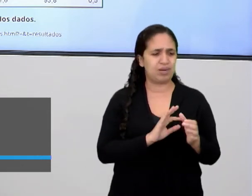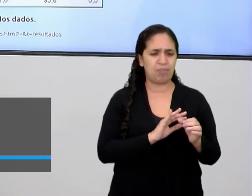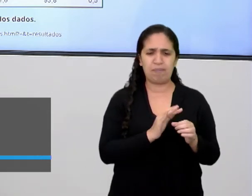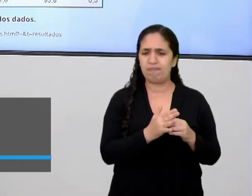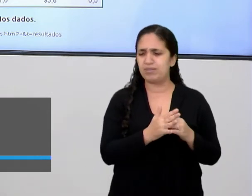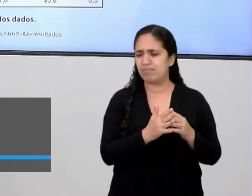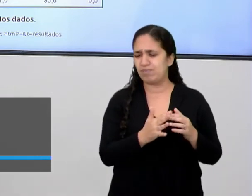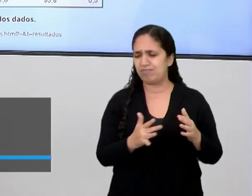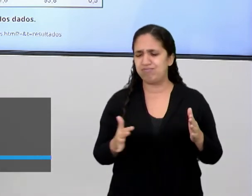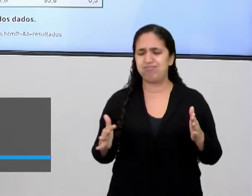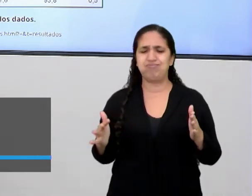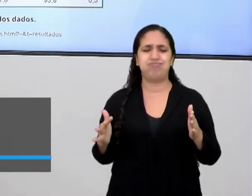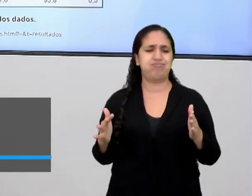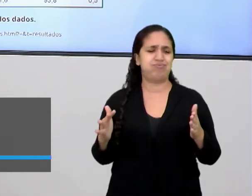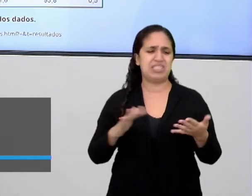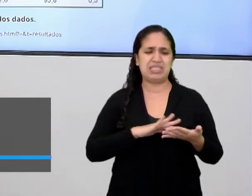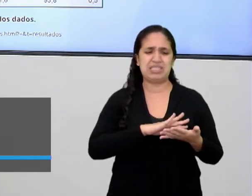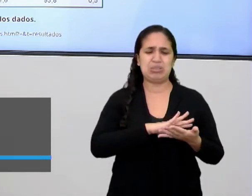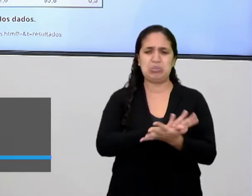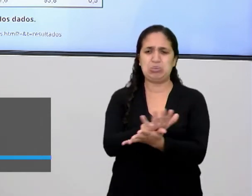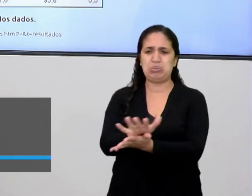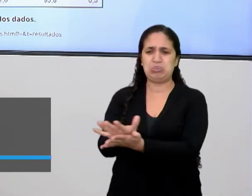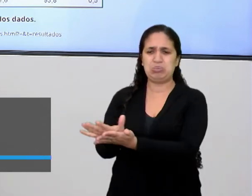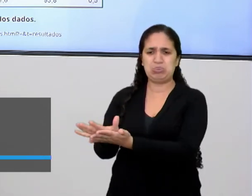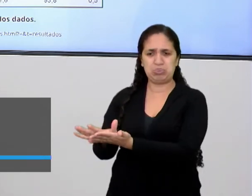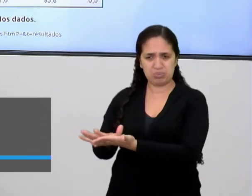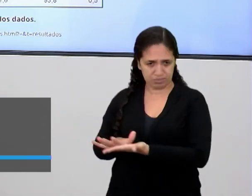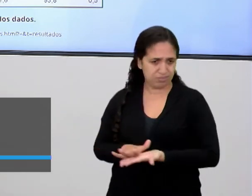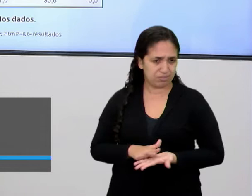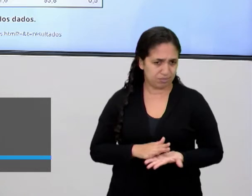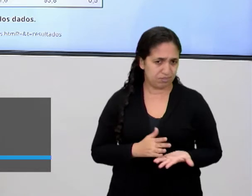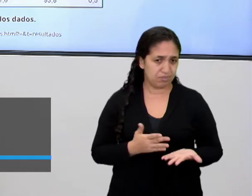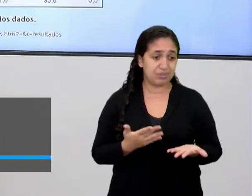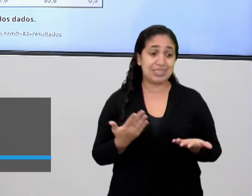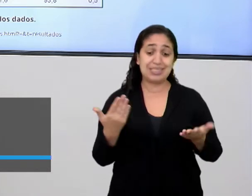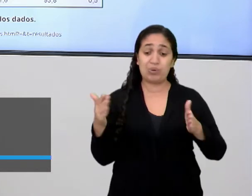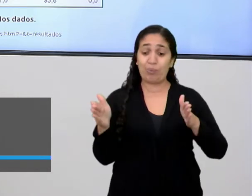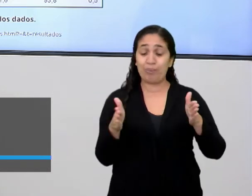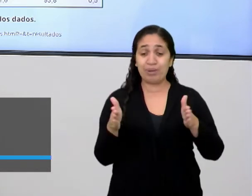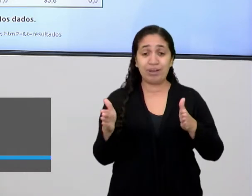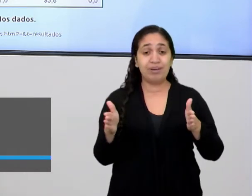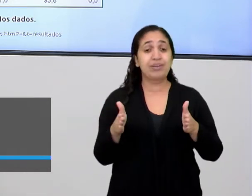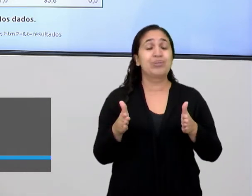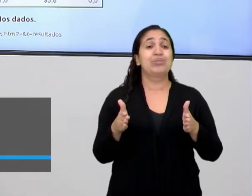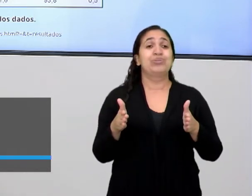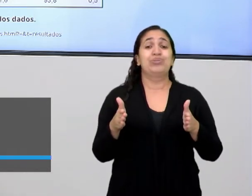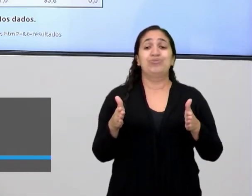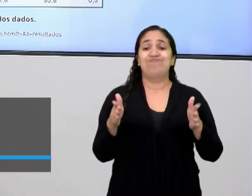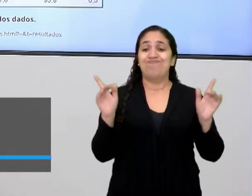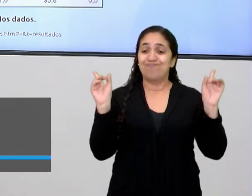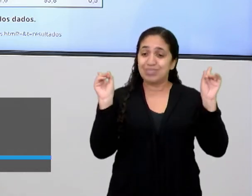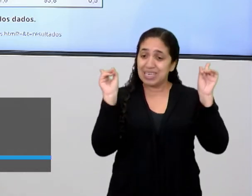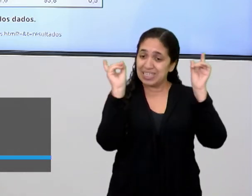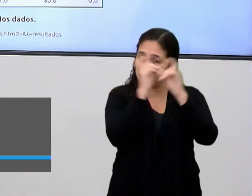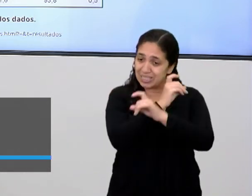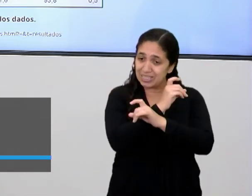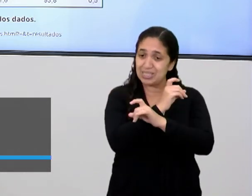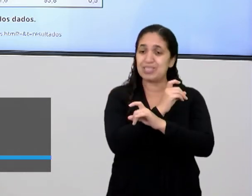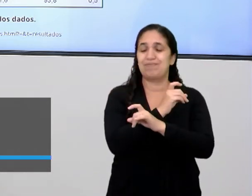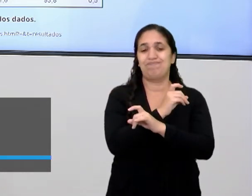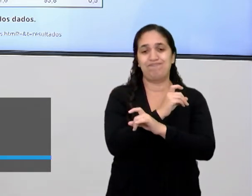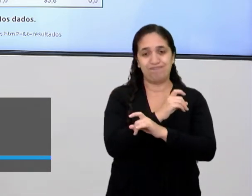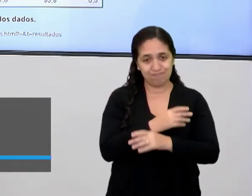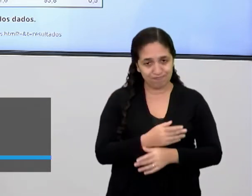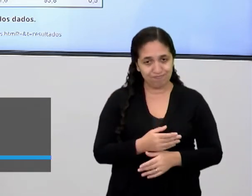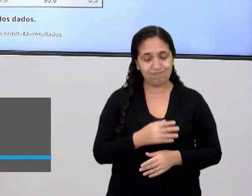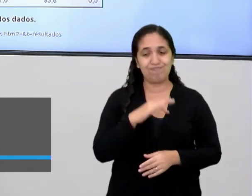devastando tudo, né, metaforicamente falando. E aí foi um período muito, muito, muito crítico, ok? Já era